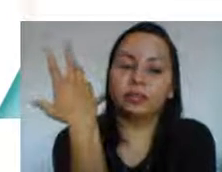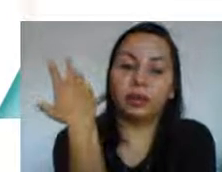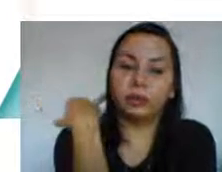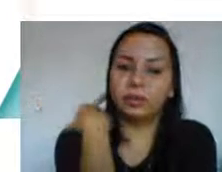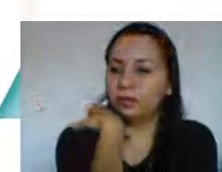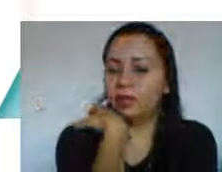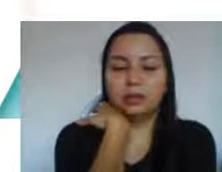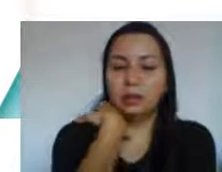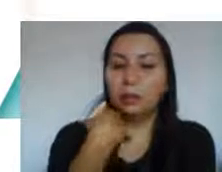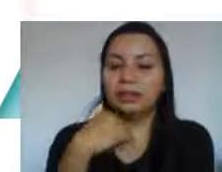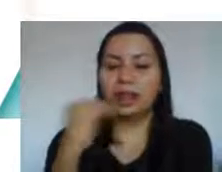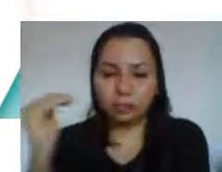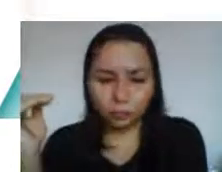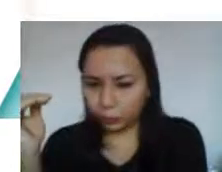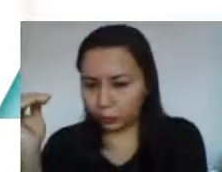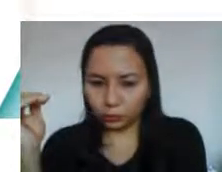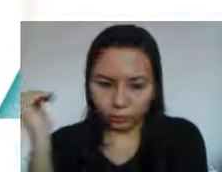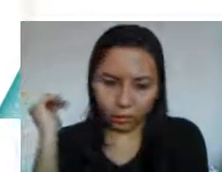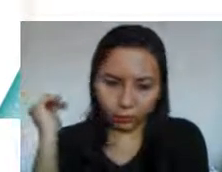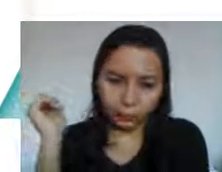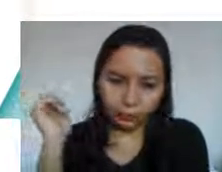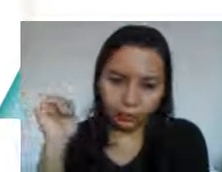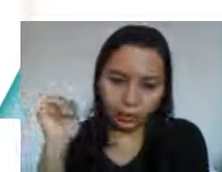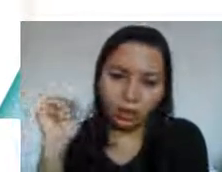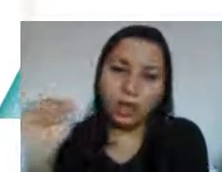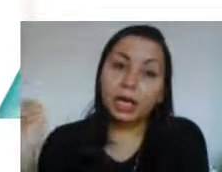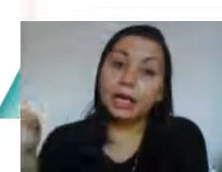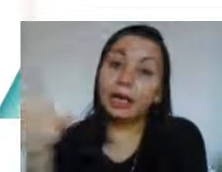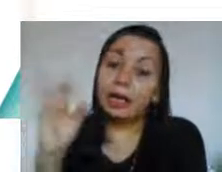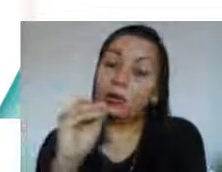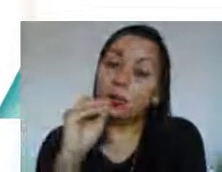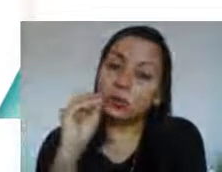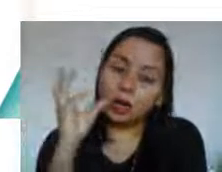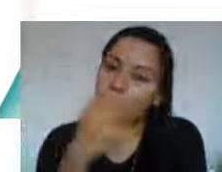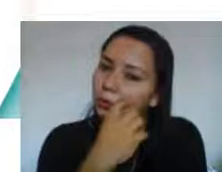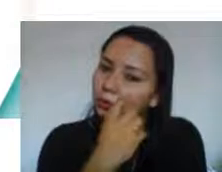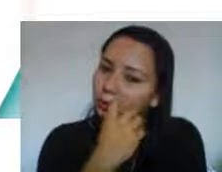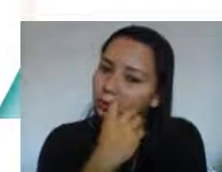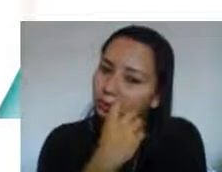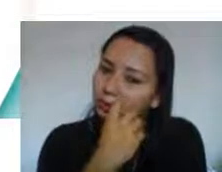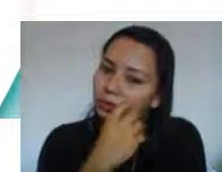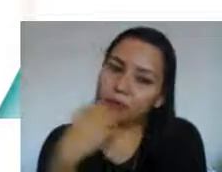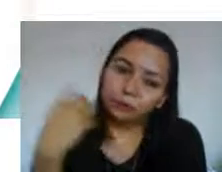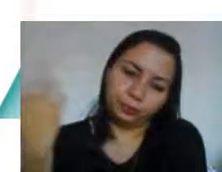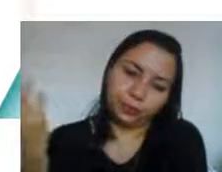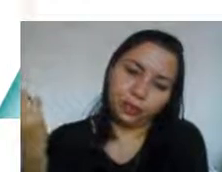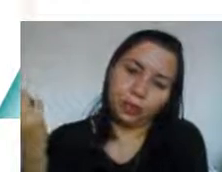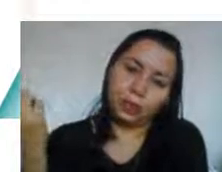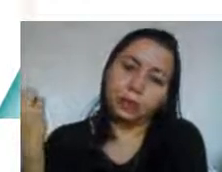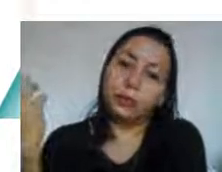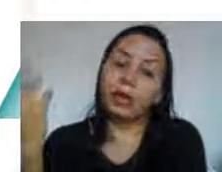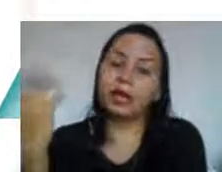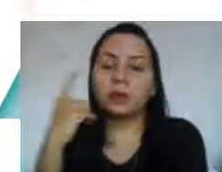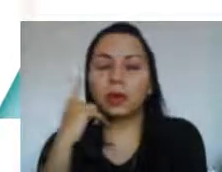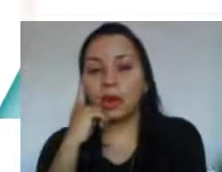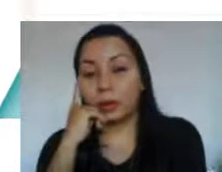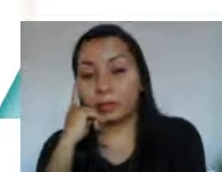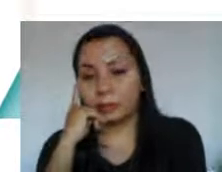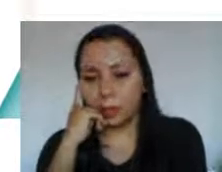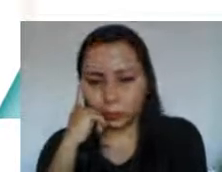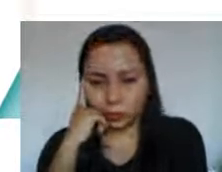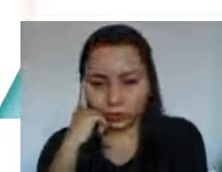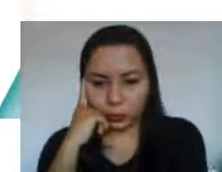fogo ali vinha acontecendo, elas não aumentavam muito com o tempo. E aí os órgãos, os governos, quando eles